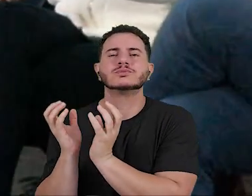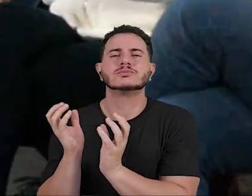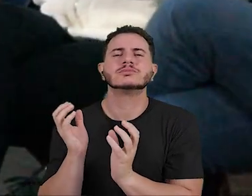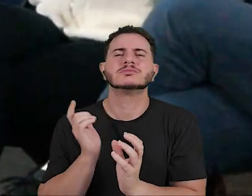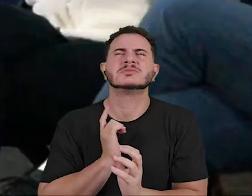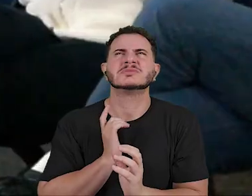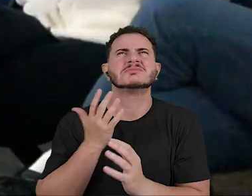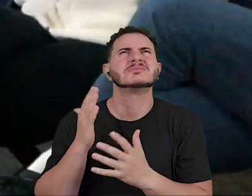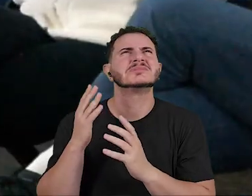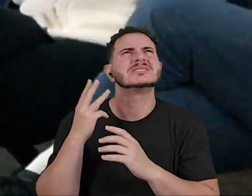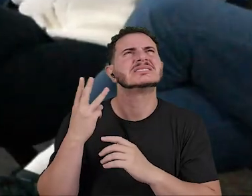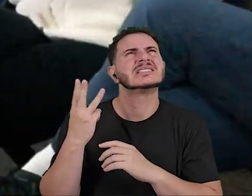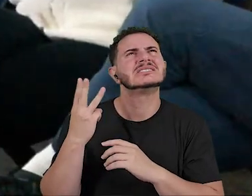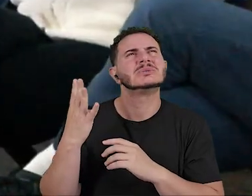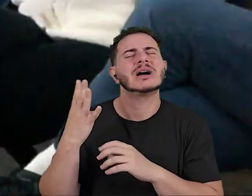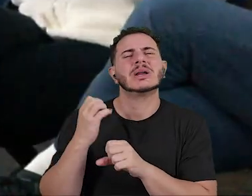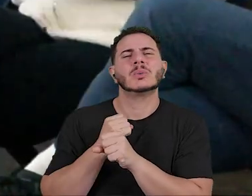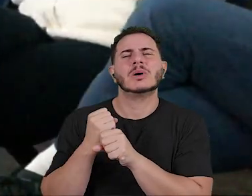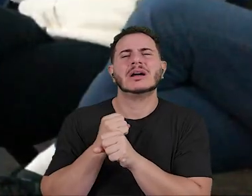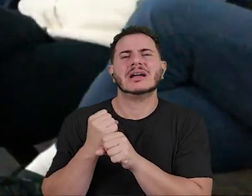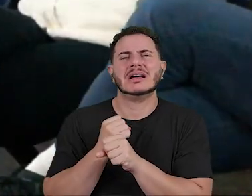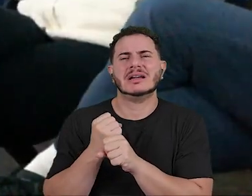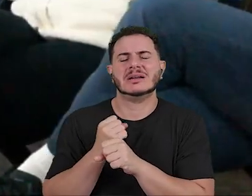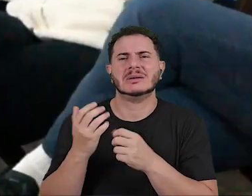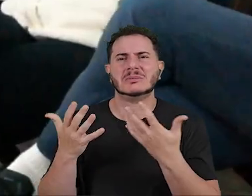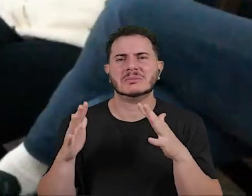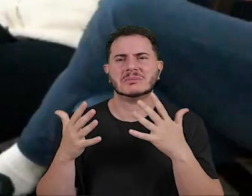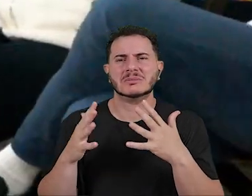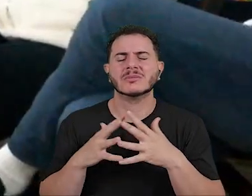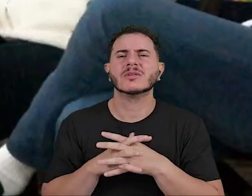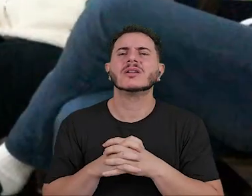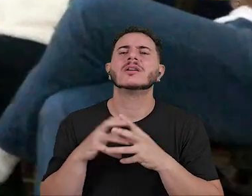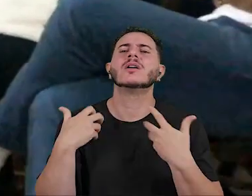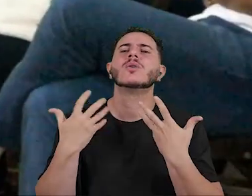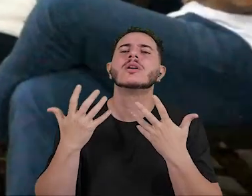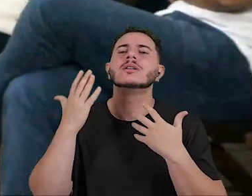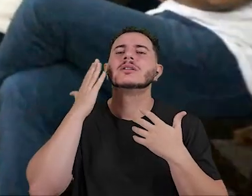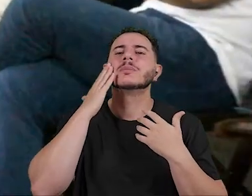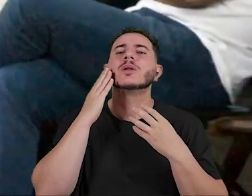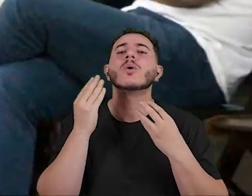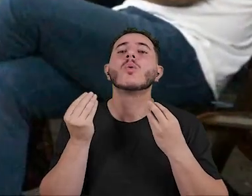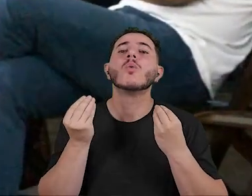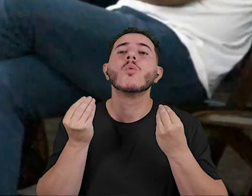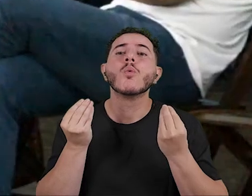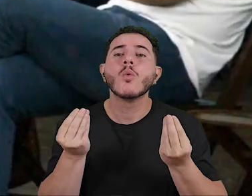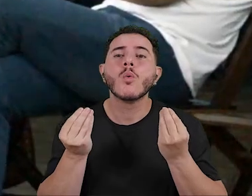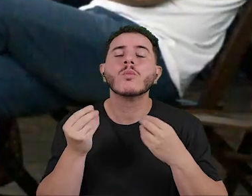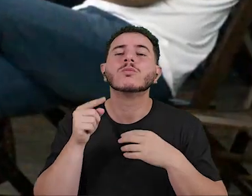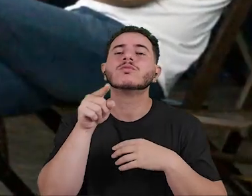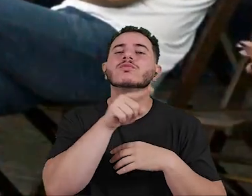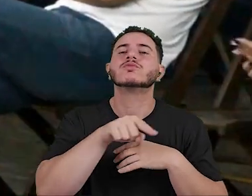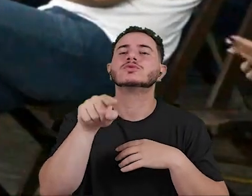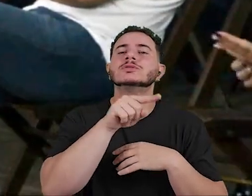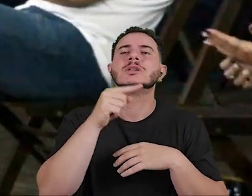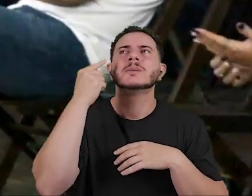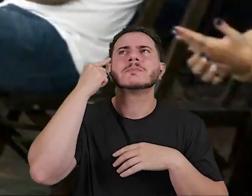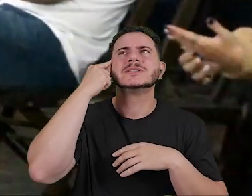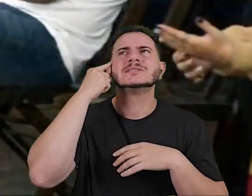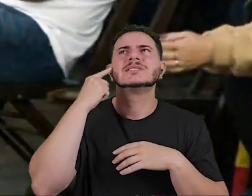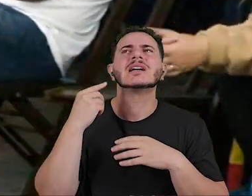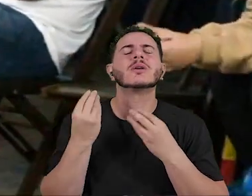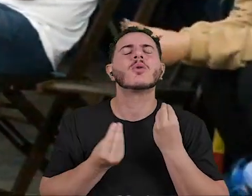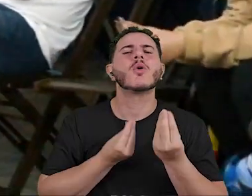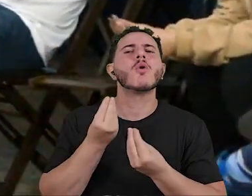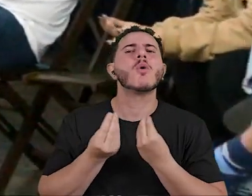sobre como vocês estão pensando e obviamente se virando em relação, né, a esse desafio do ano que vem,